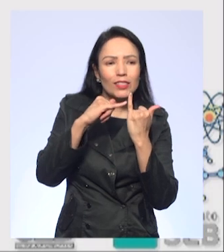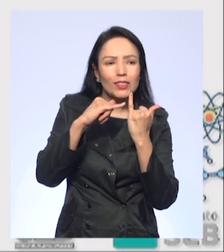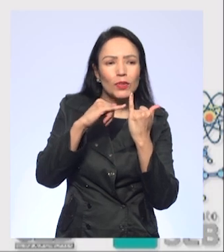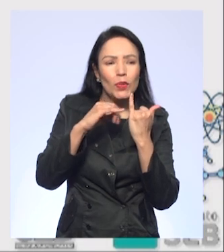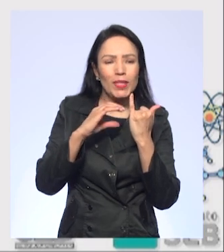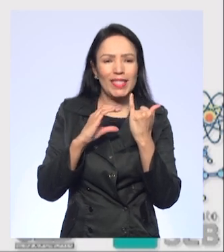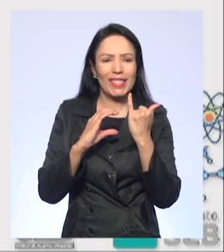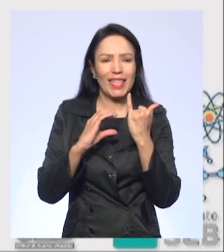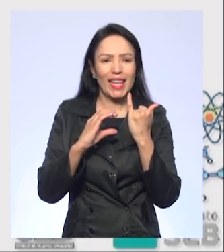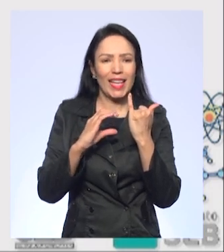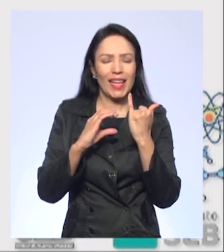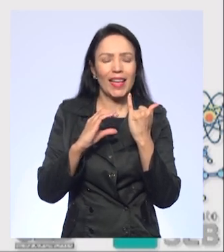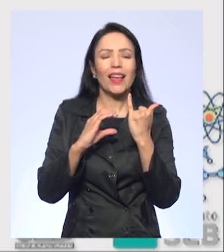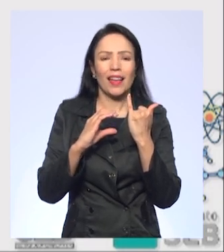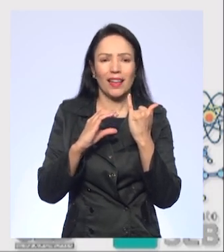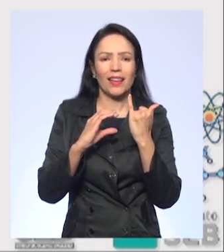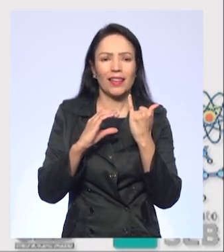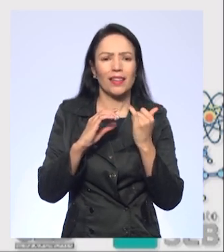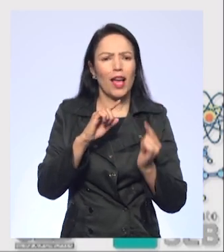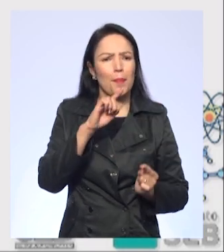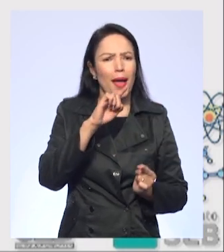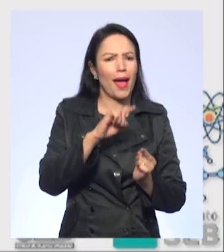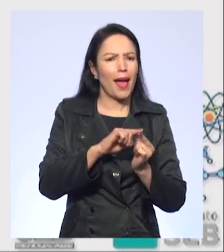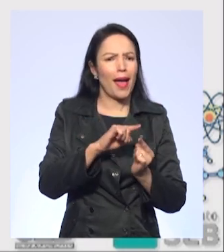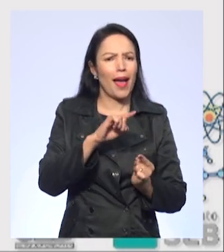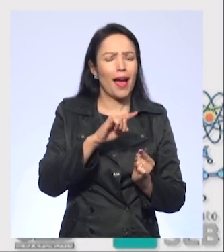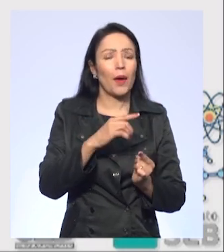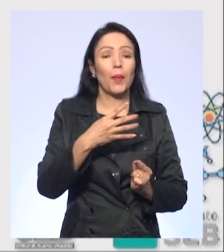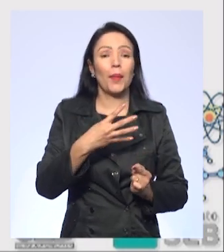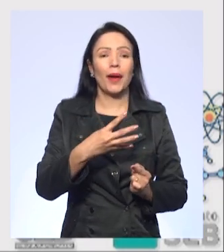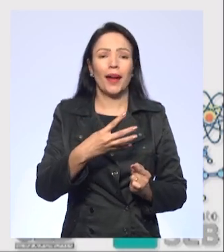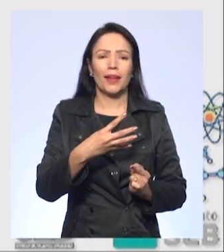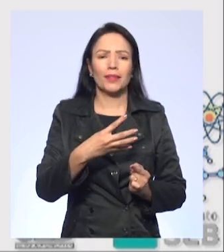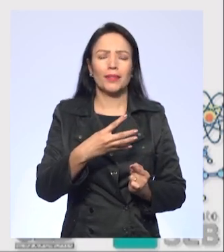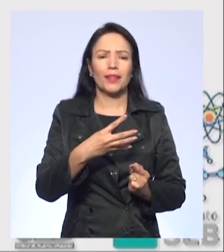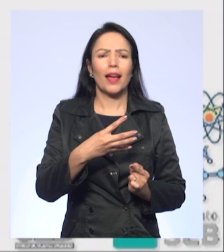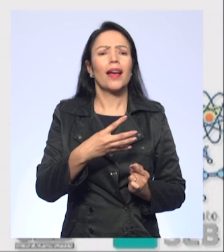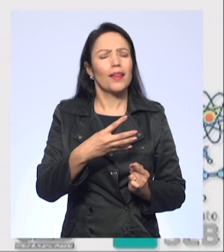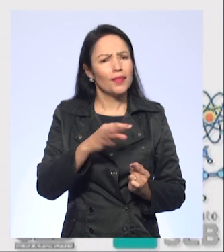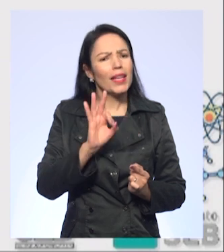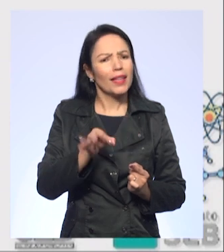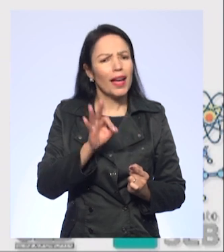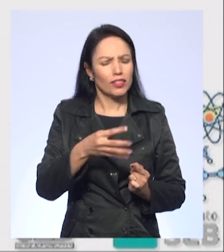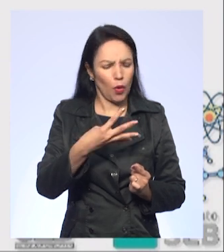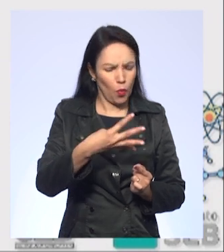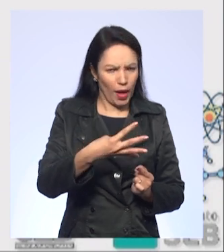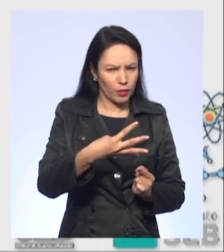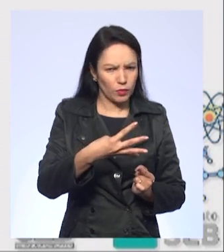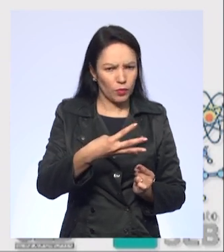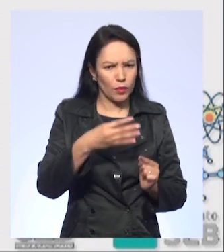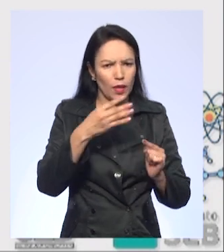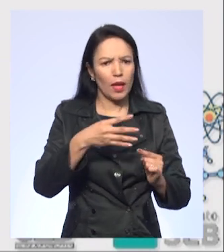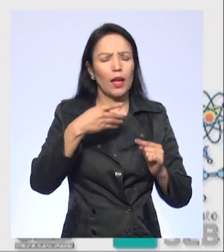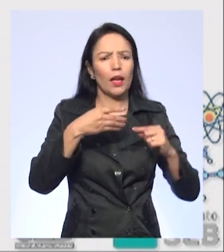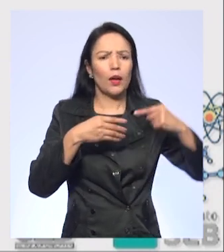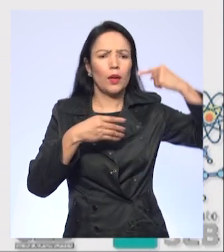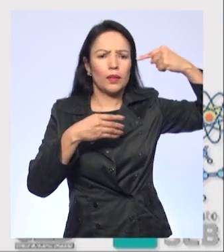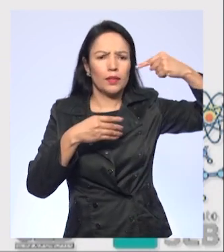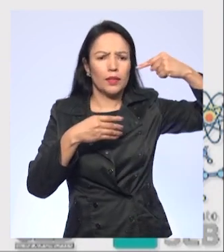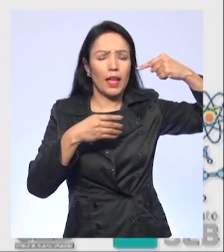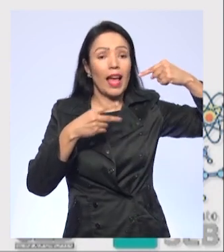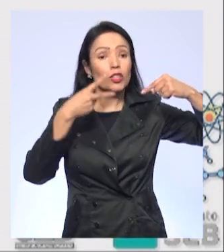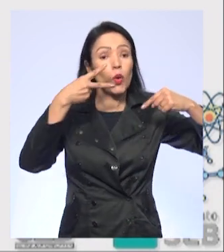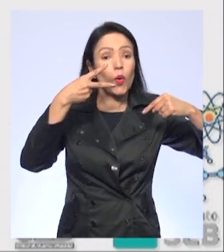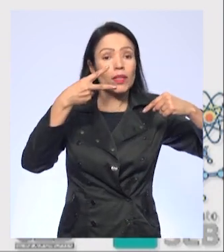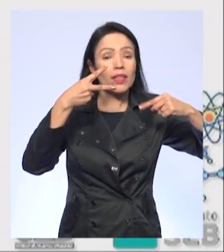Ah, fiel! Acabou! Se o segmento de cima é metade do segmento de baixo, o que